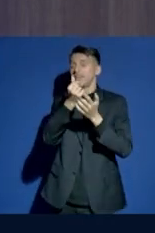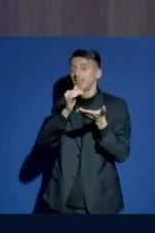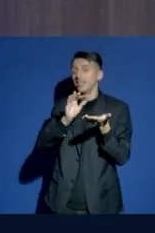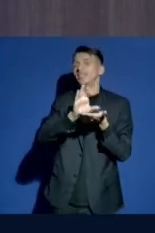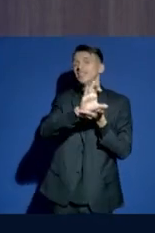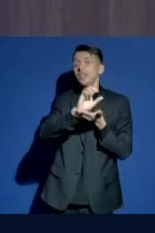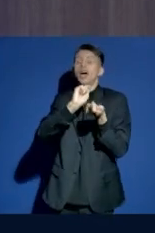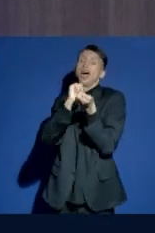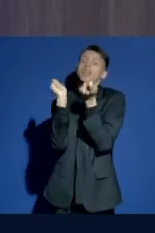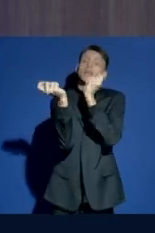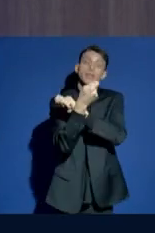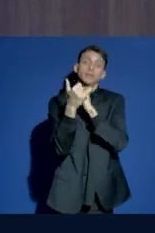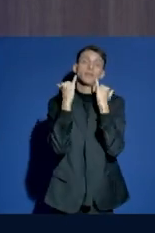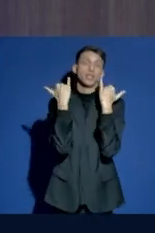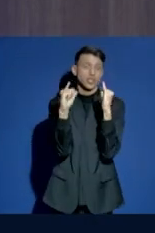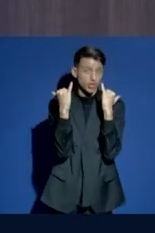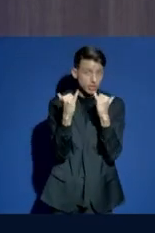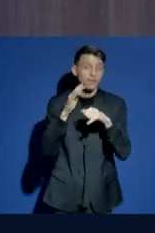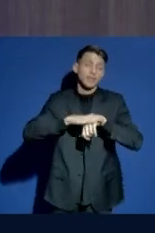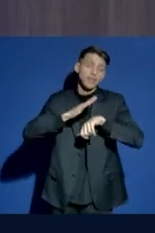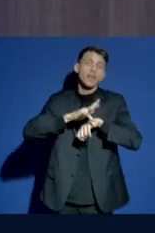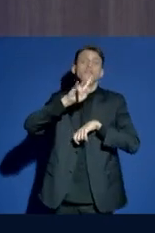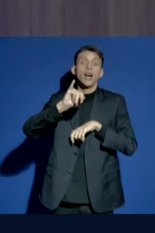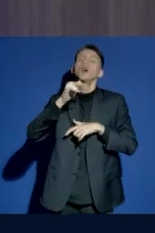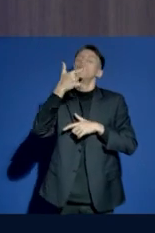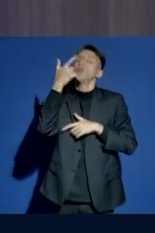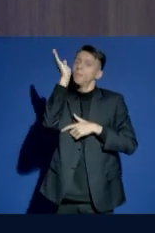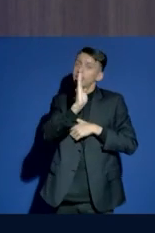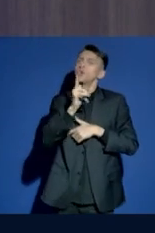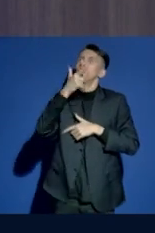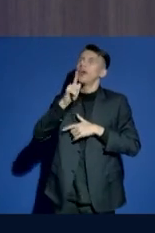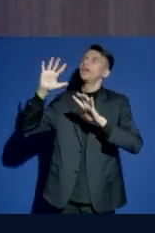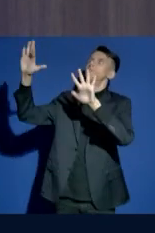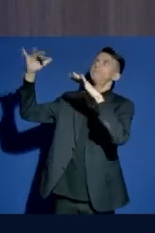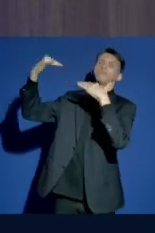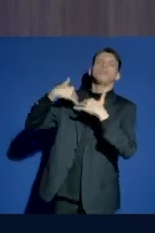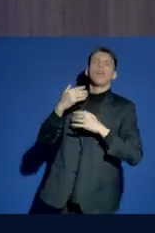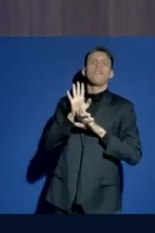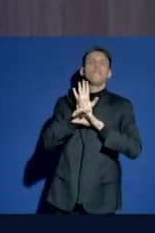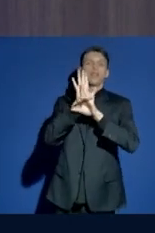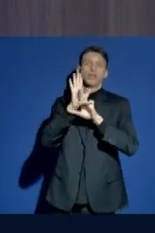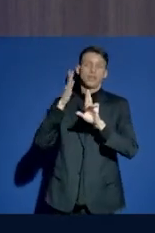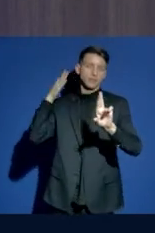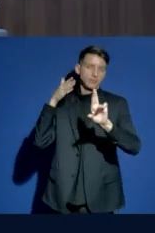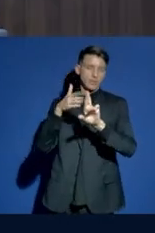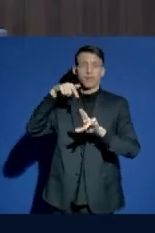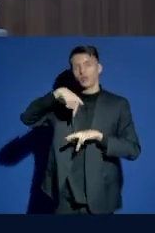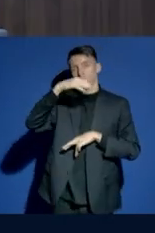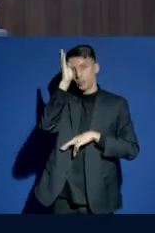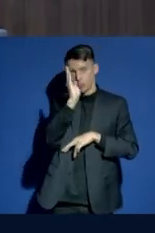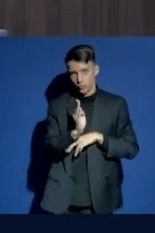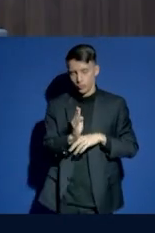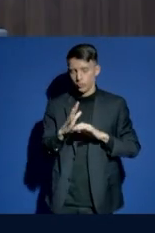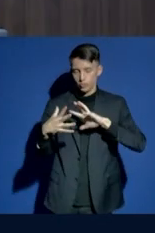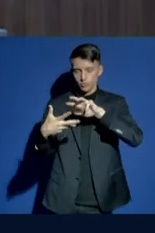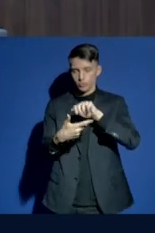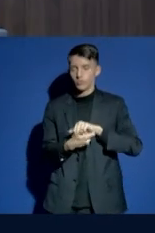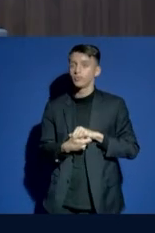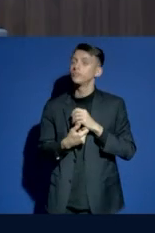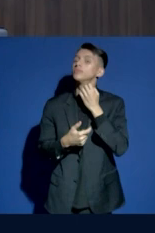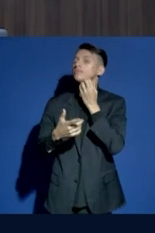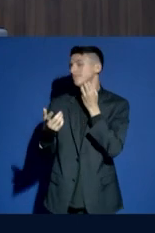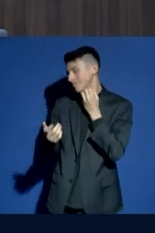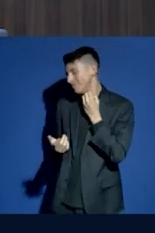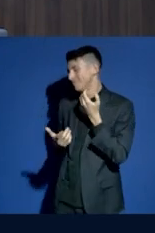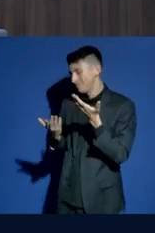transição energética que é uma realidade nós vamos ser o grande protagonista o Brasil será o grande protagonista no mundo Ministro onde BTG